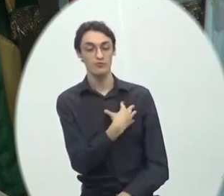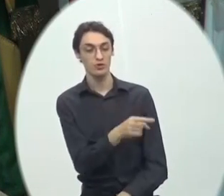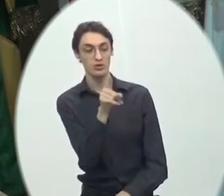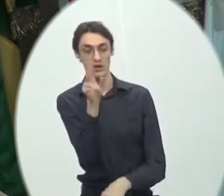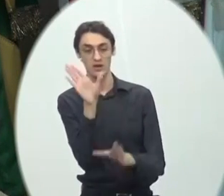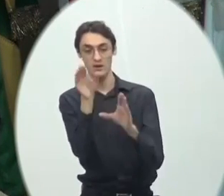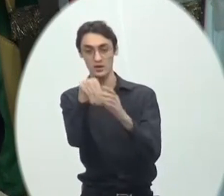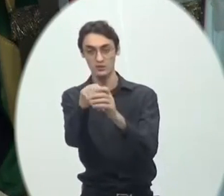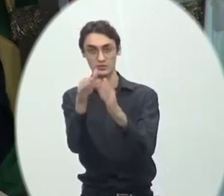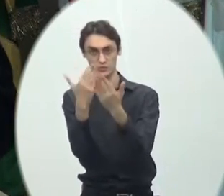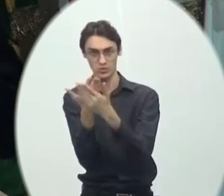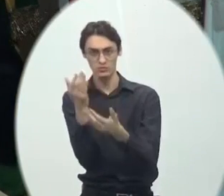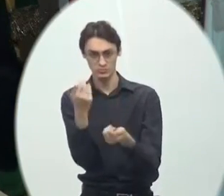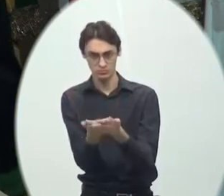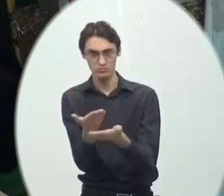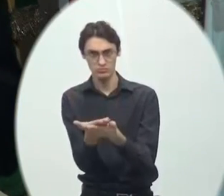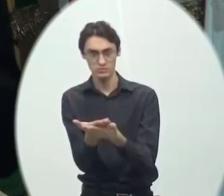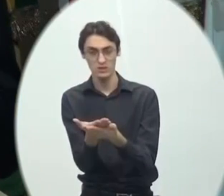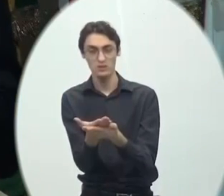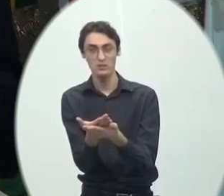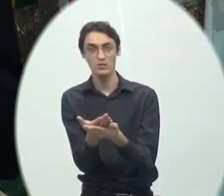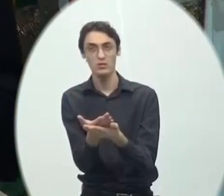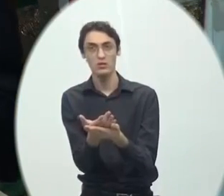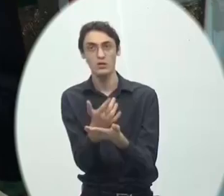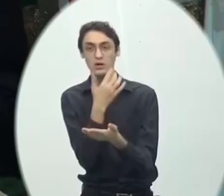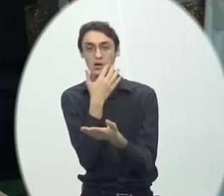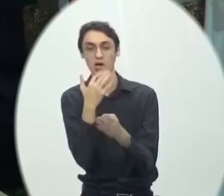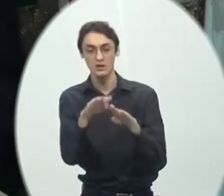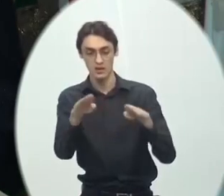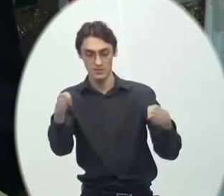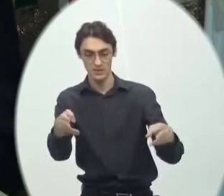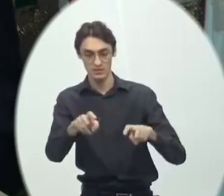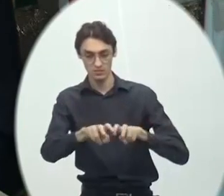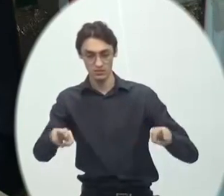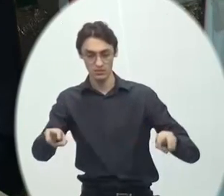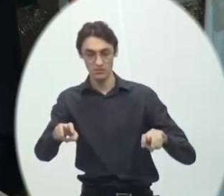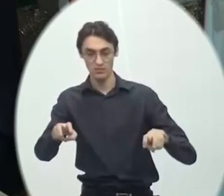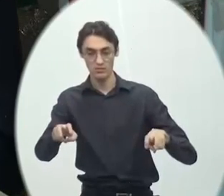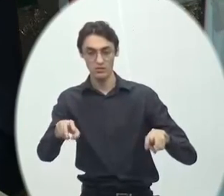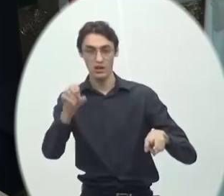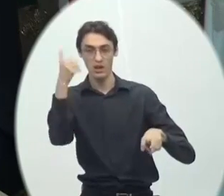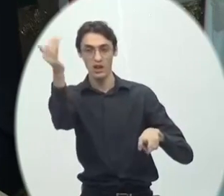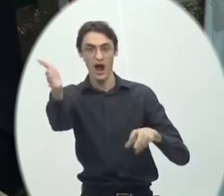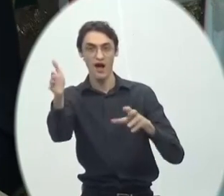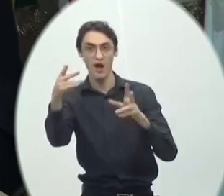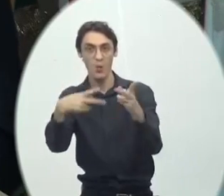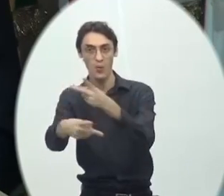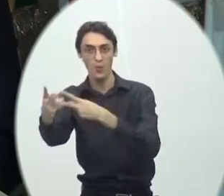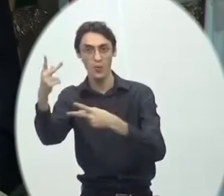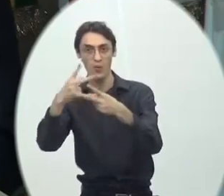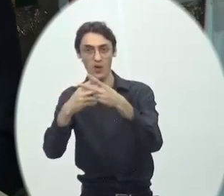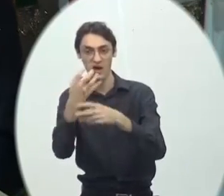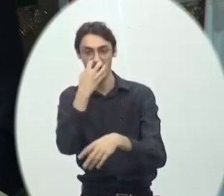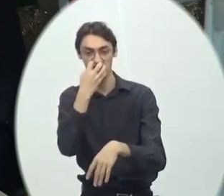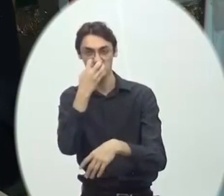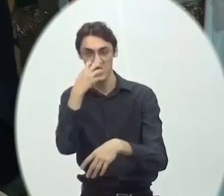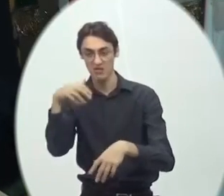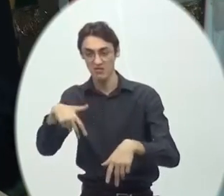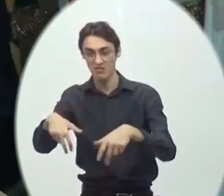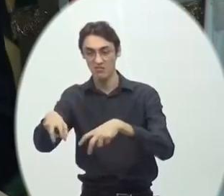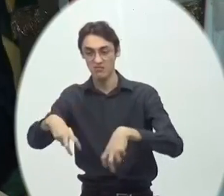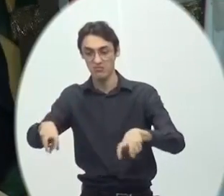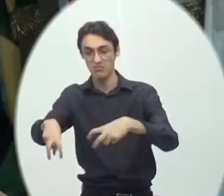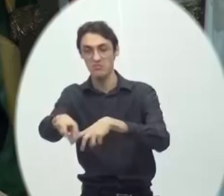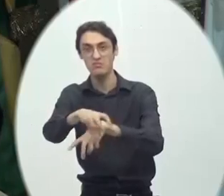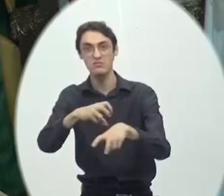tem os filhos nas escolas, lá nas mesas, lá fora, com vento, com cachorros, os cachorros, de